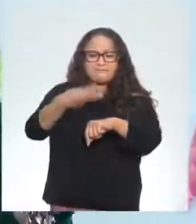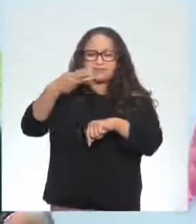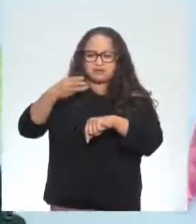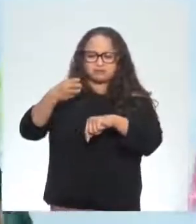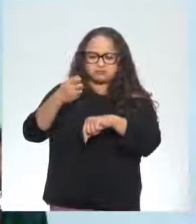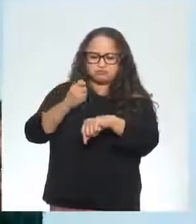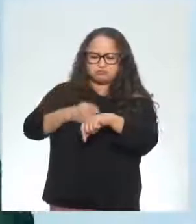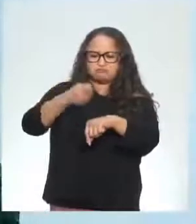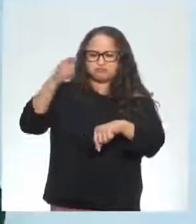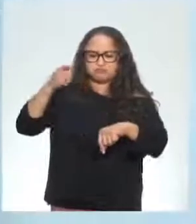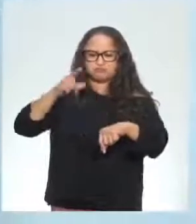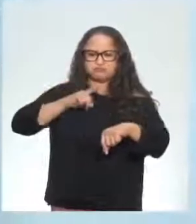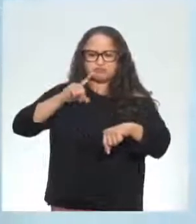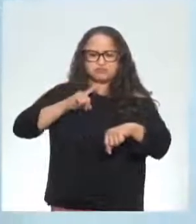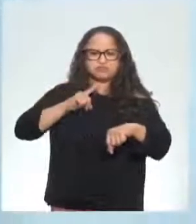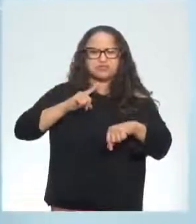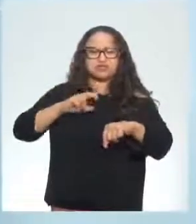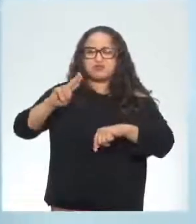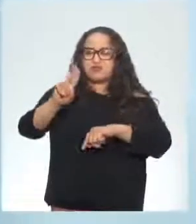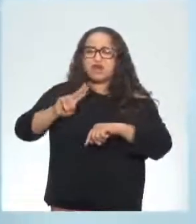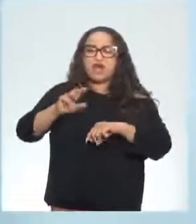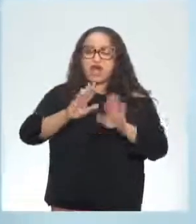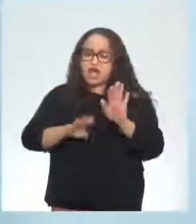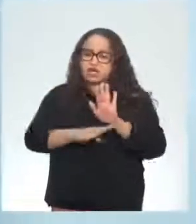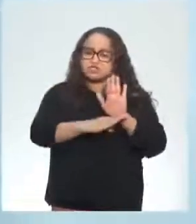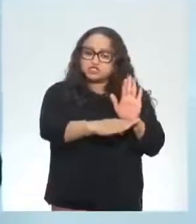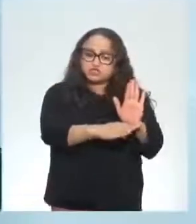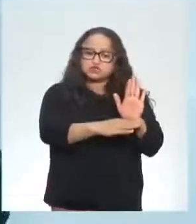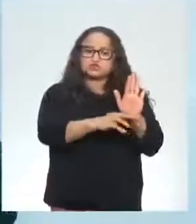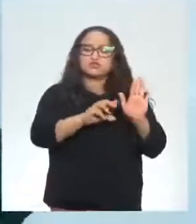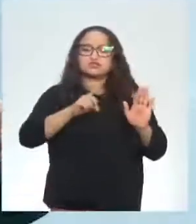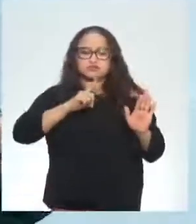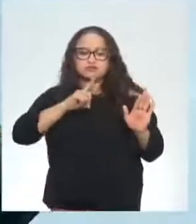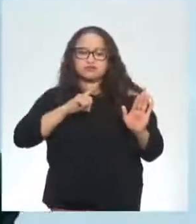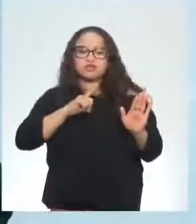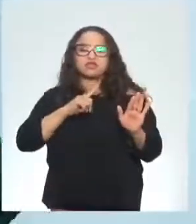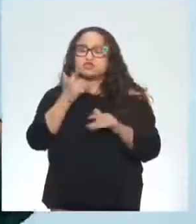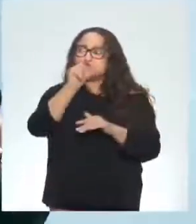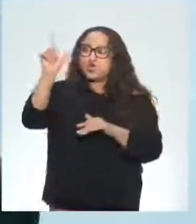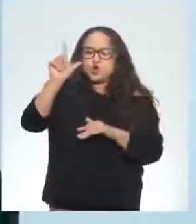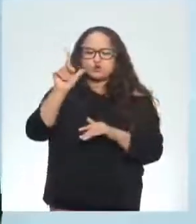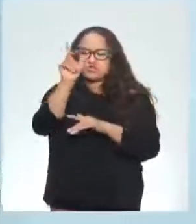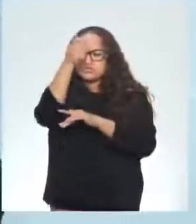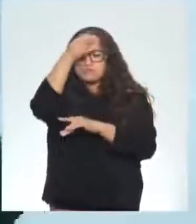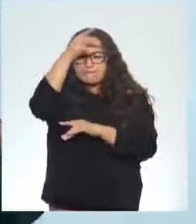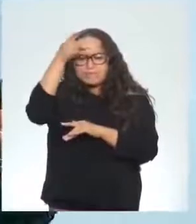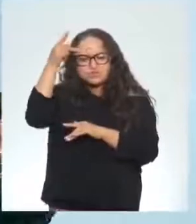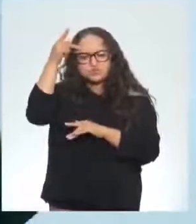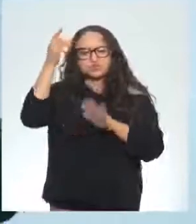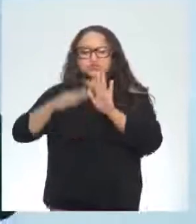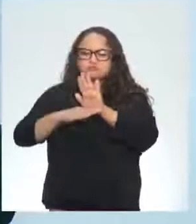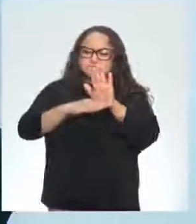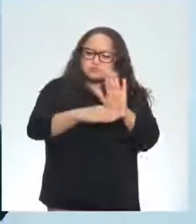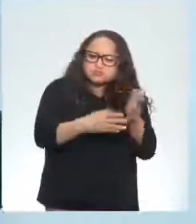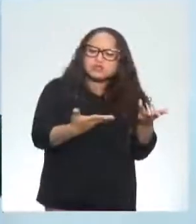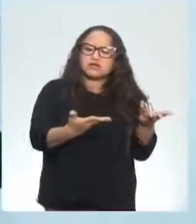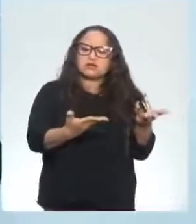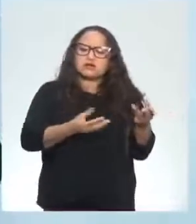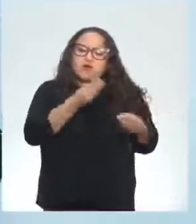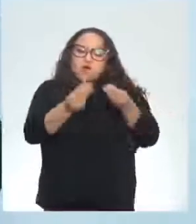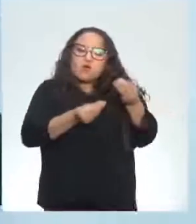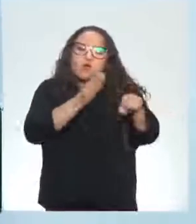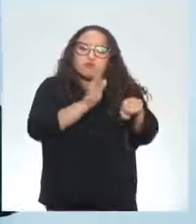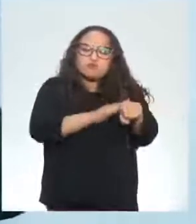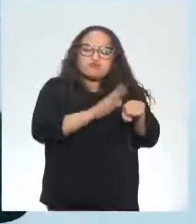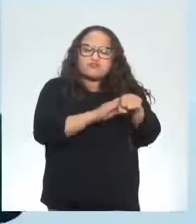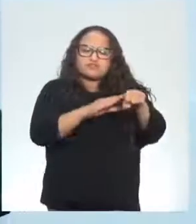ajuda, sim, de um artesão, um artífice, um metalúrgico ali, para estar junto com ele, vendo aí, né, como fazer